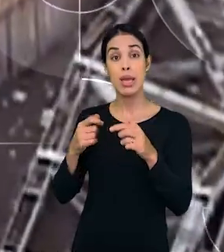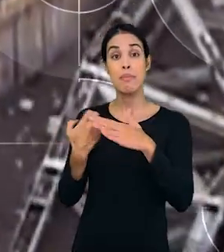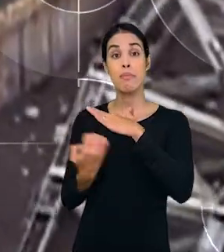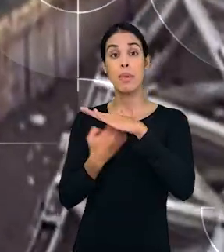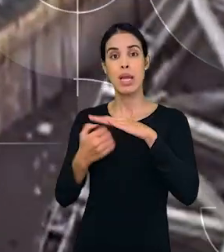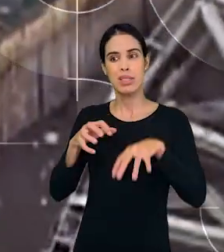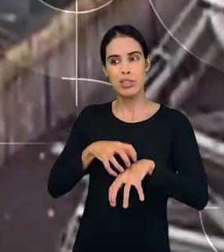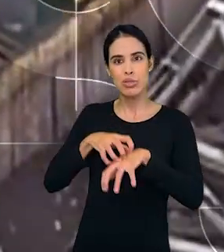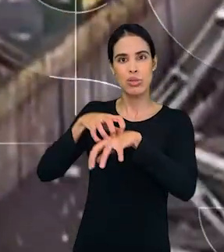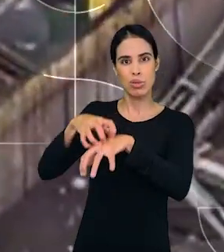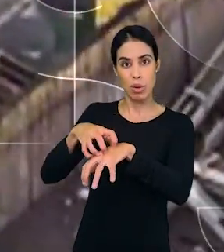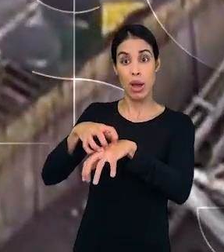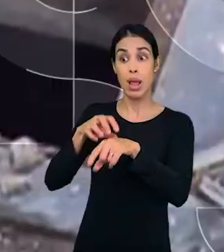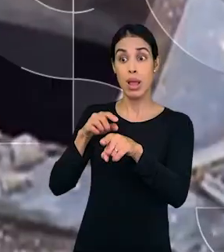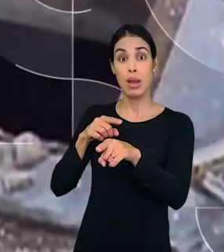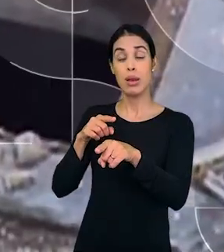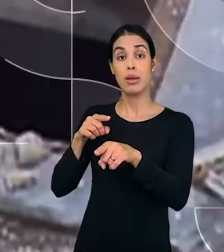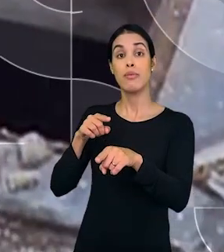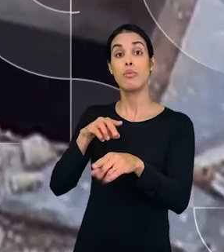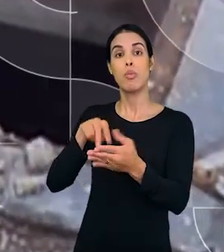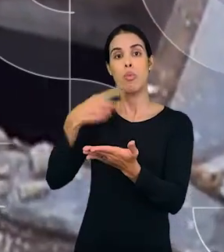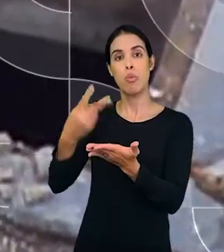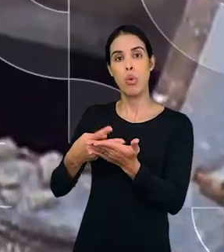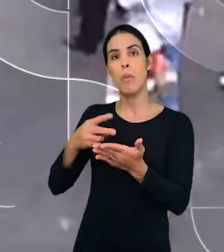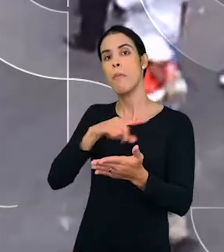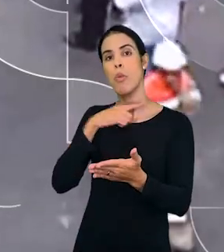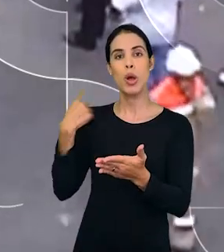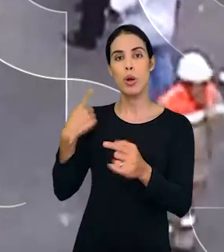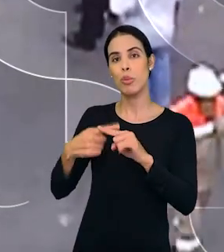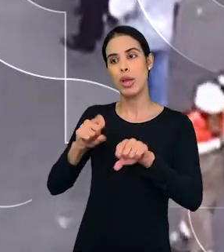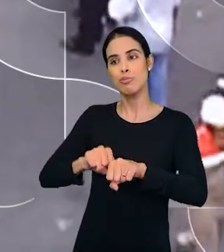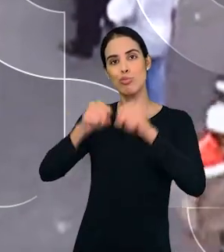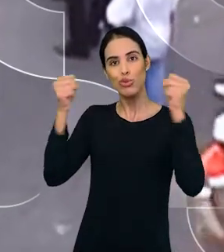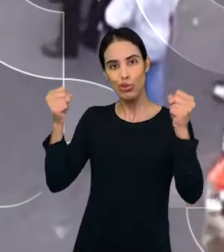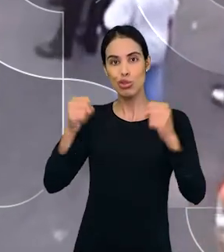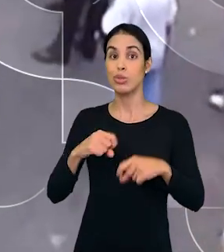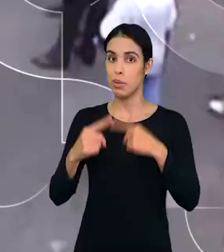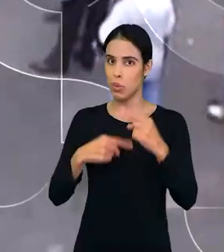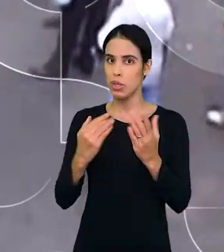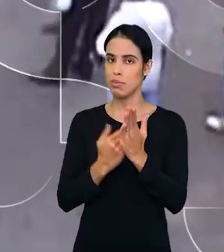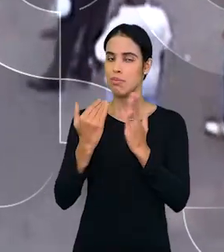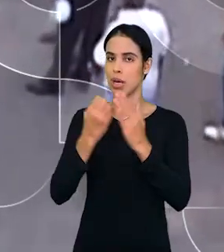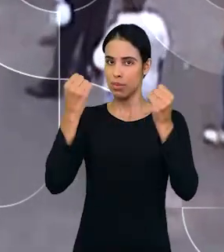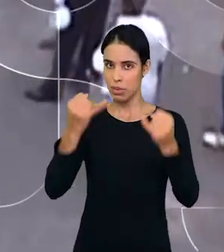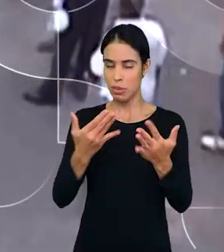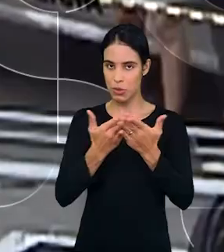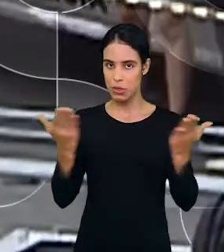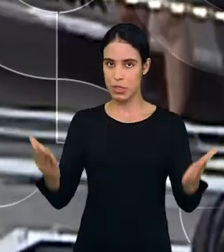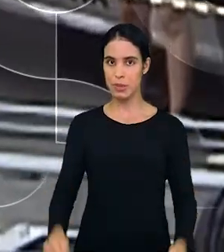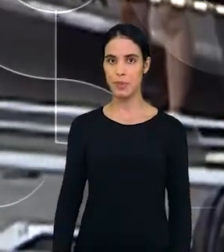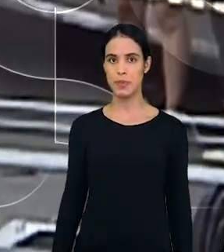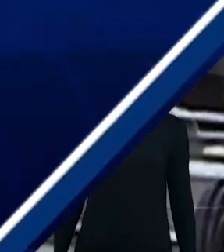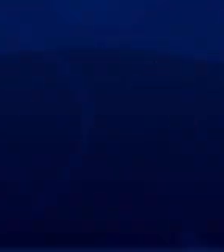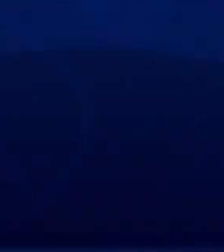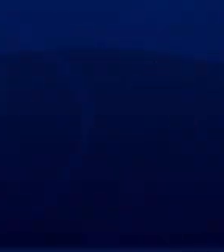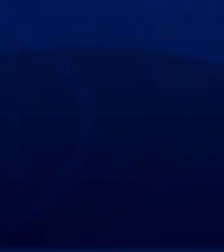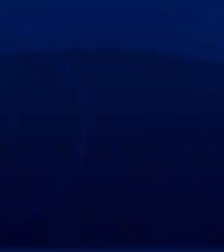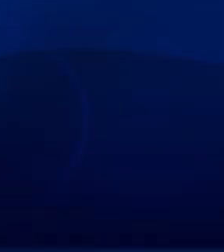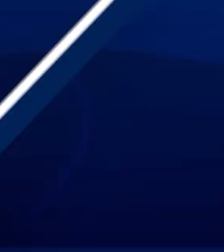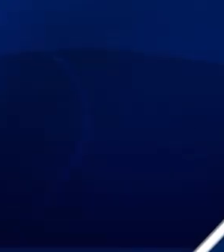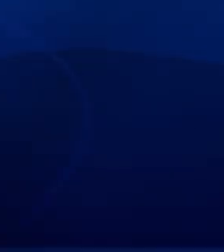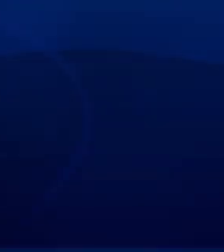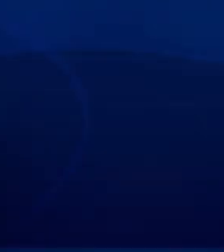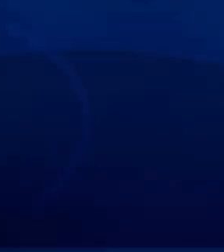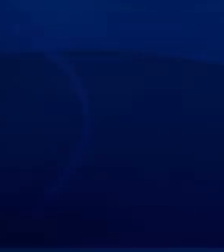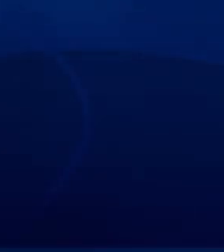Rio de Janeiro morreu após uma explosão. Já já a gente te conta o desfecho desse processo, não saia daí.